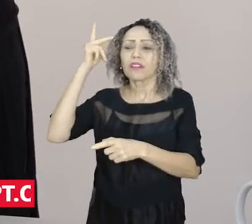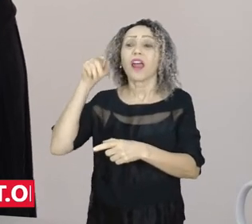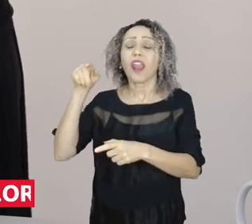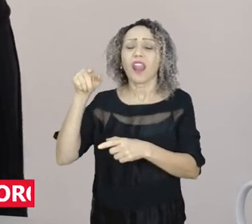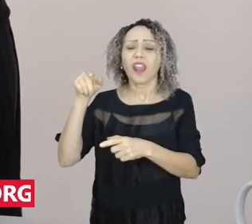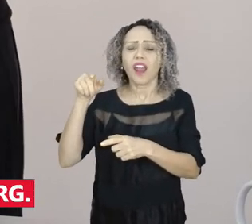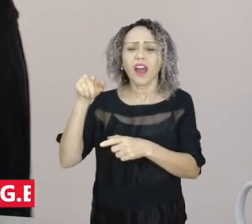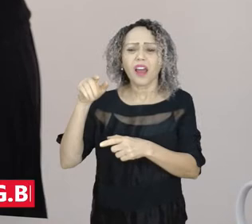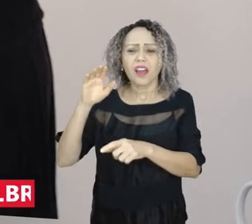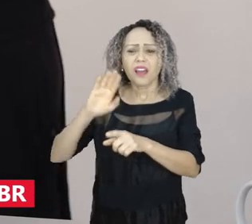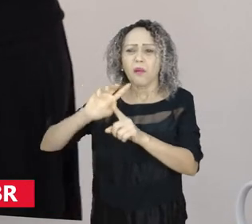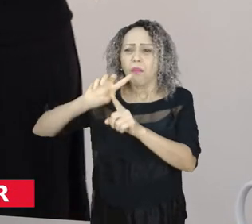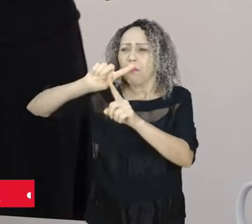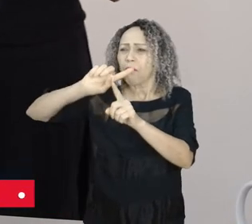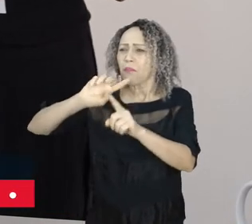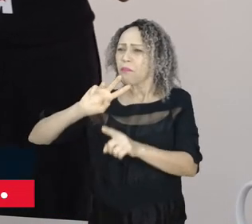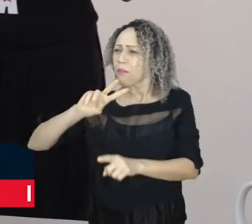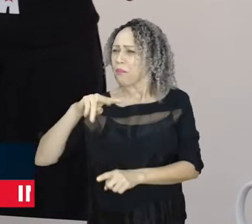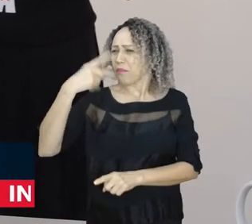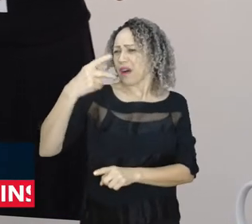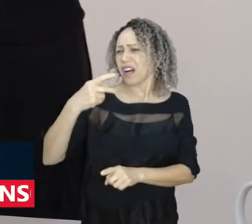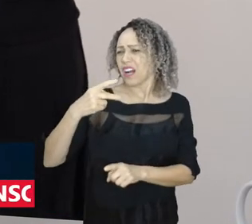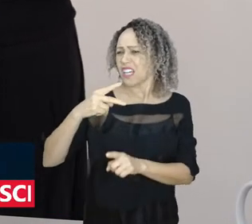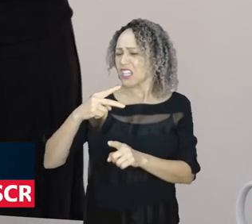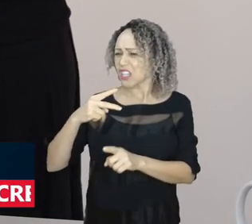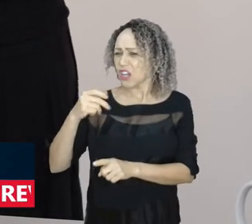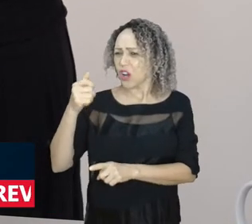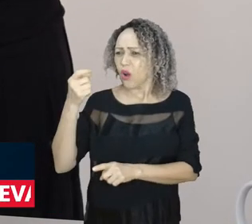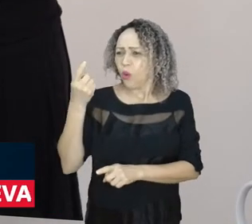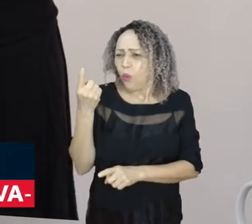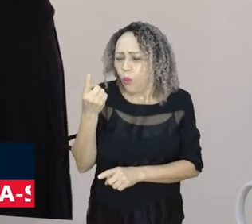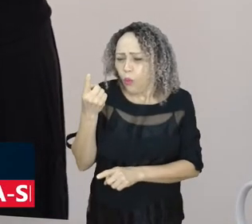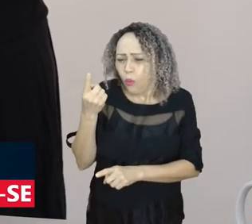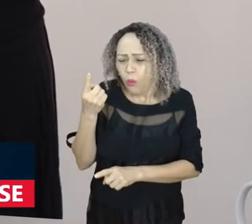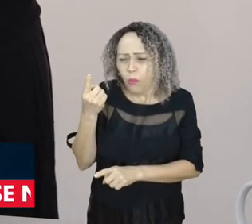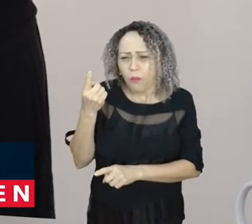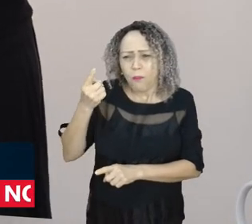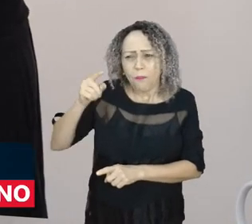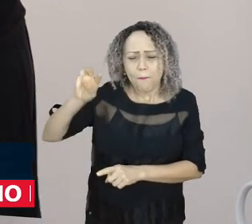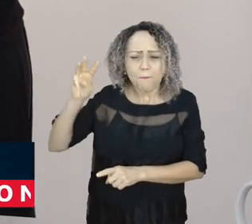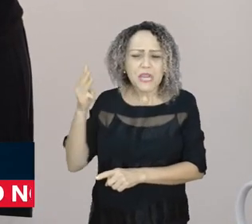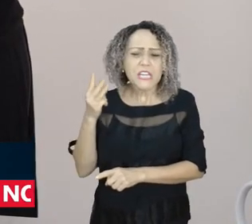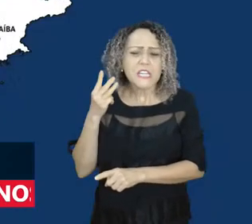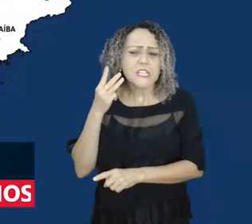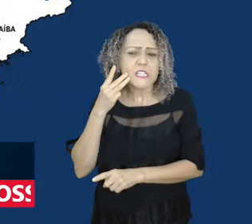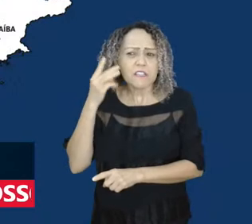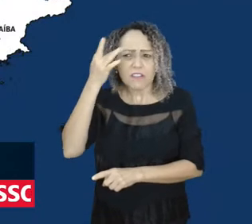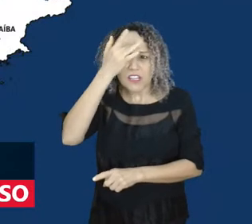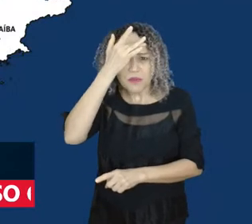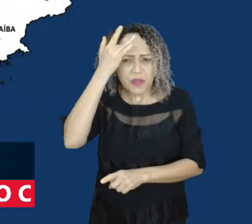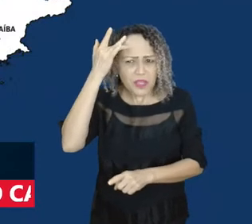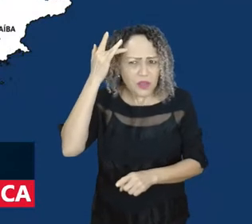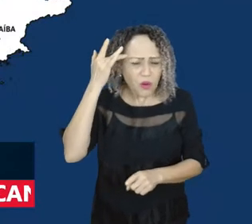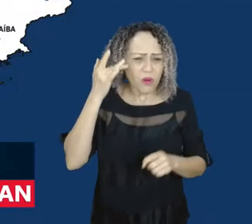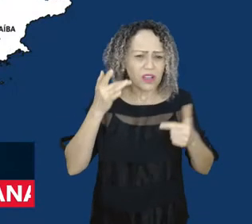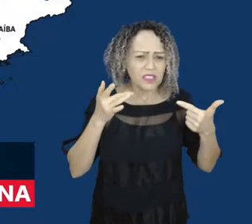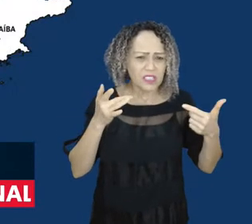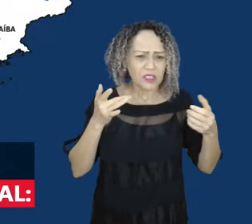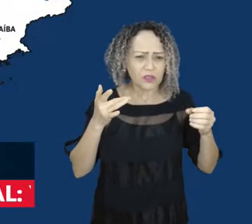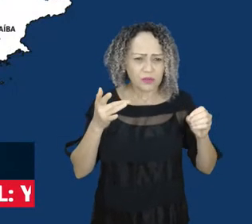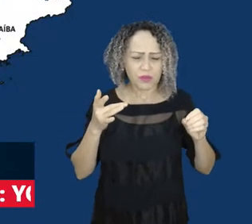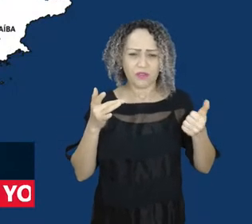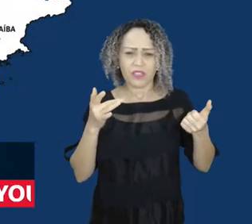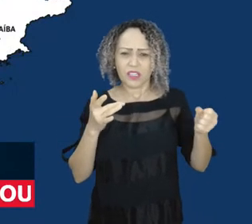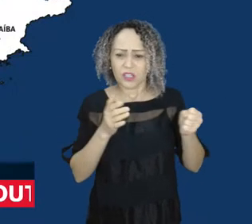de mais de 1 milhão de eleitores nestas eleições de 2020 para cá. Em 2022, 1 milhão de eleitores a mais em